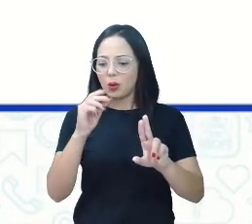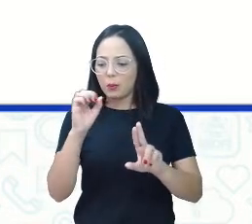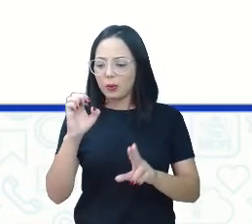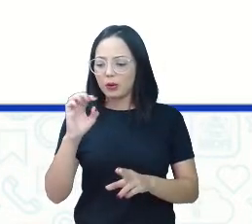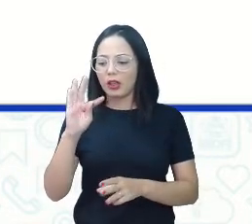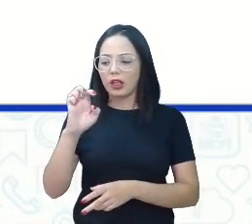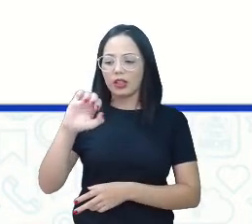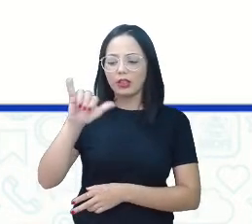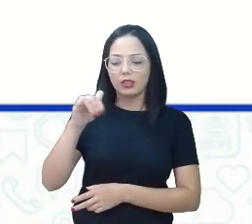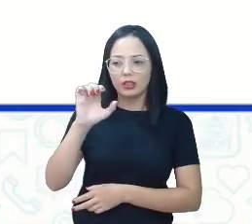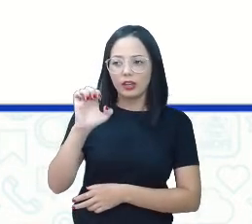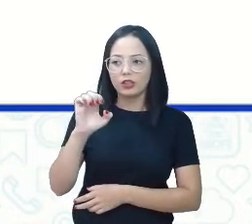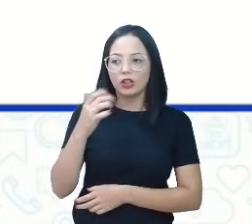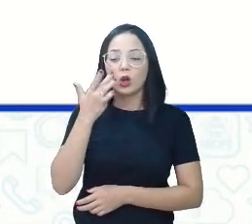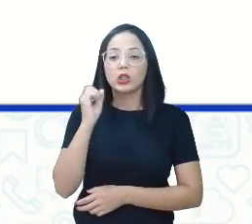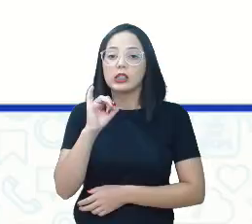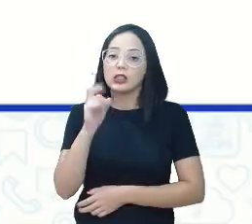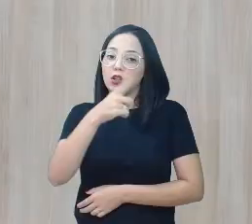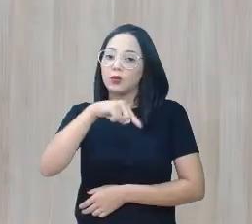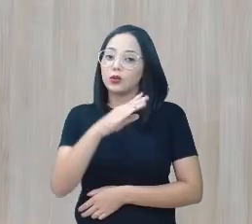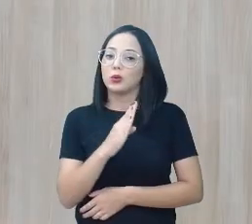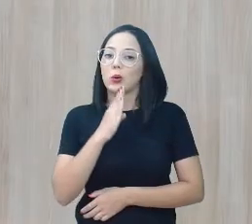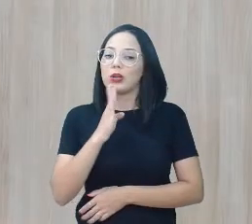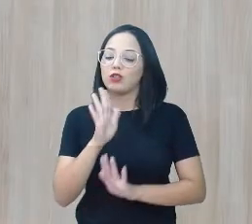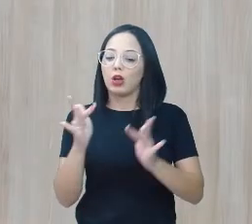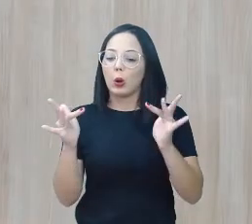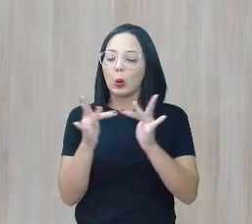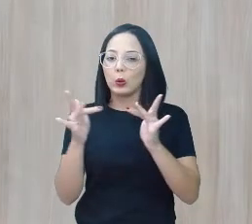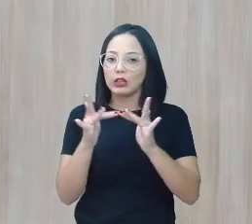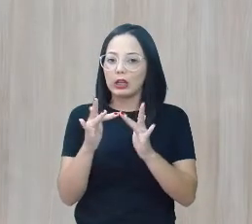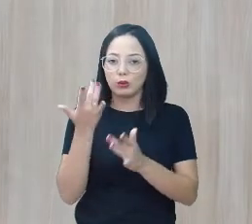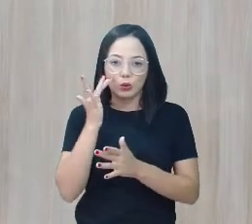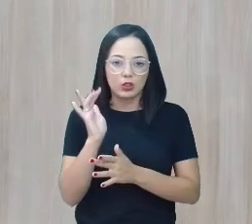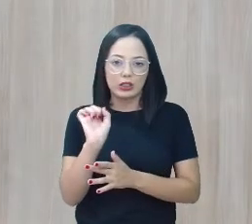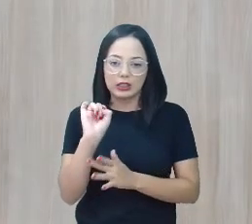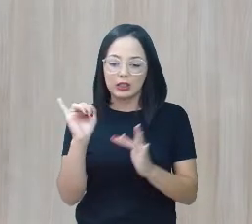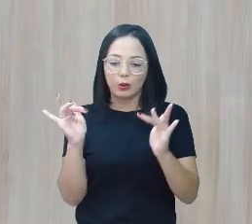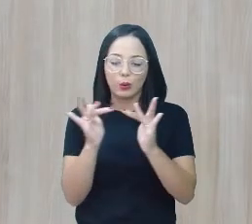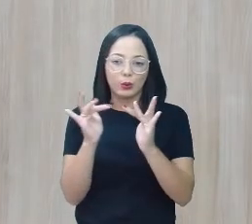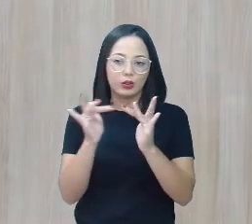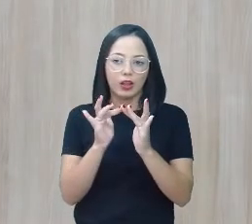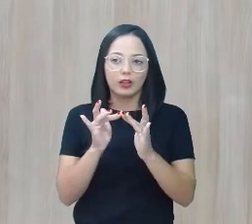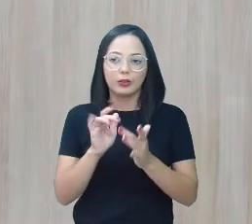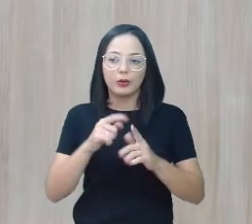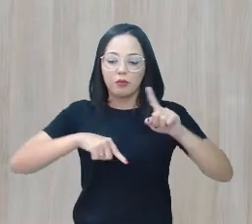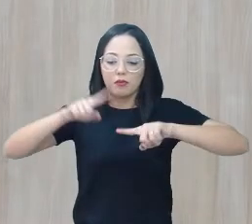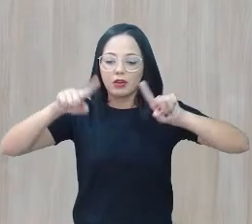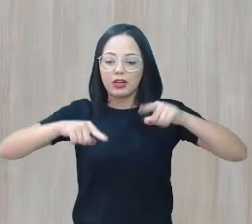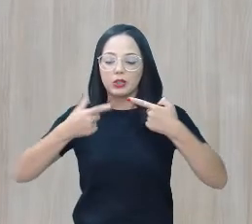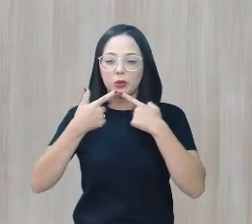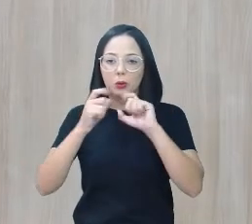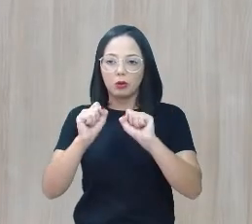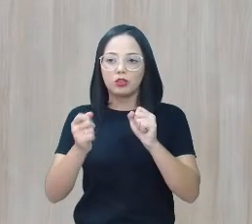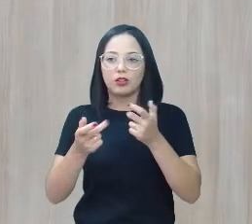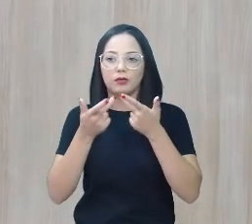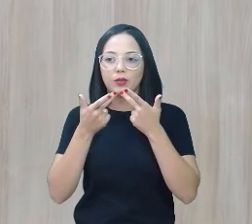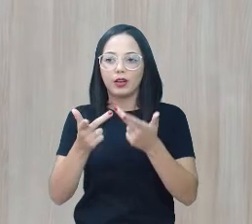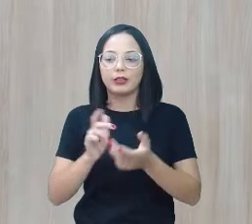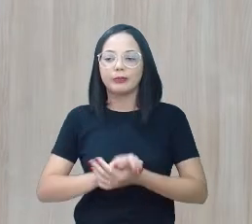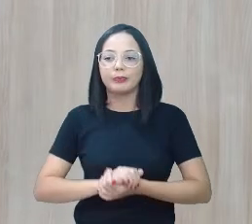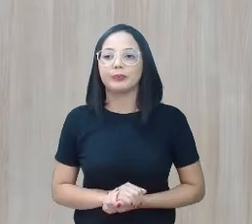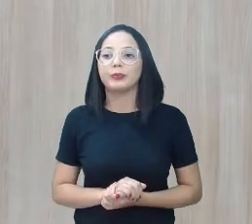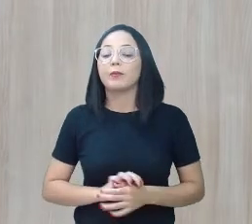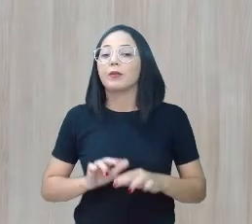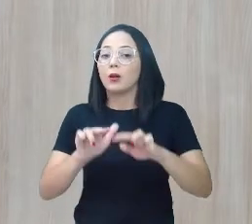esteja preso. Não sei se alguns de vocês tiveram esse contato com essa variação, essa forma de falar. Então,